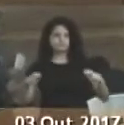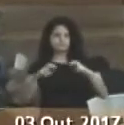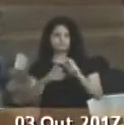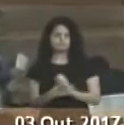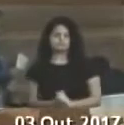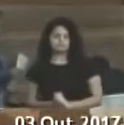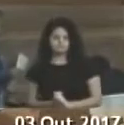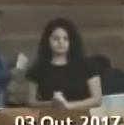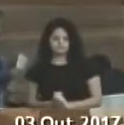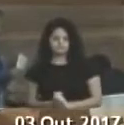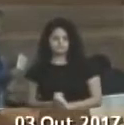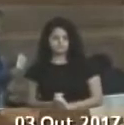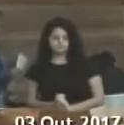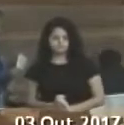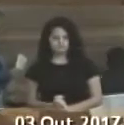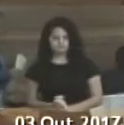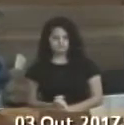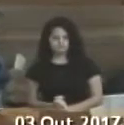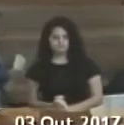Adelino. Para constar,